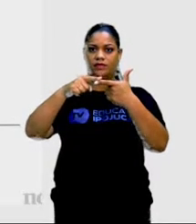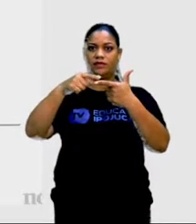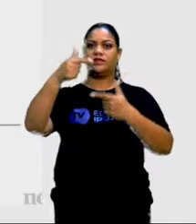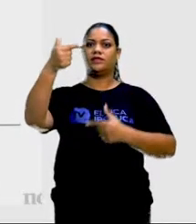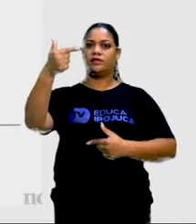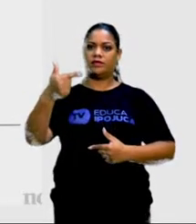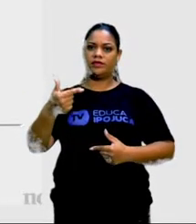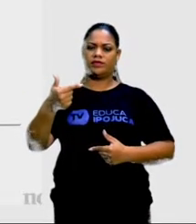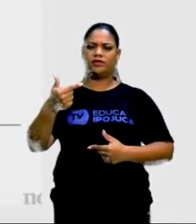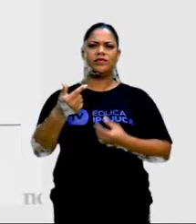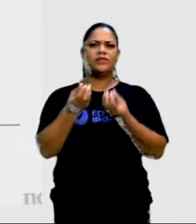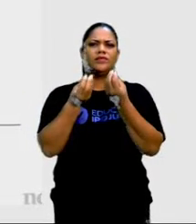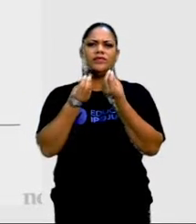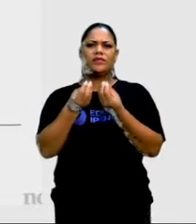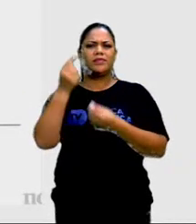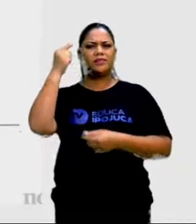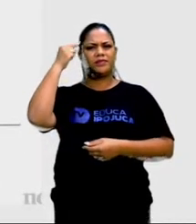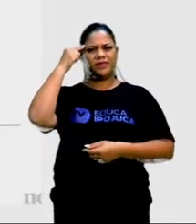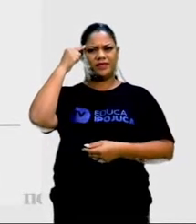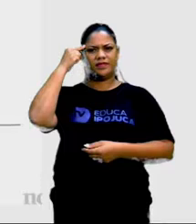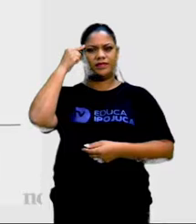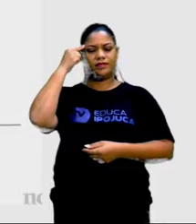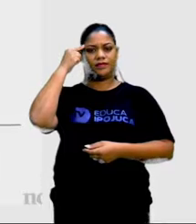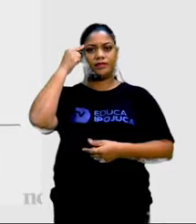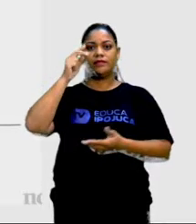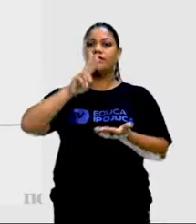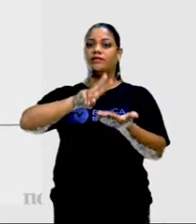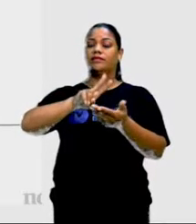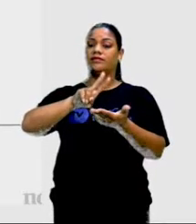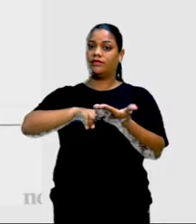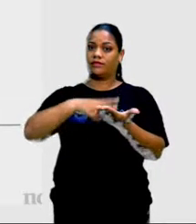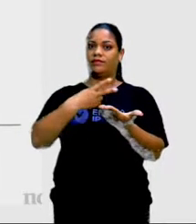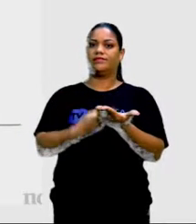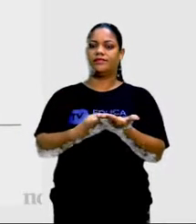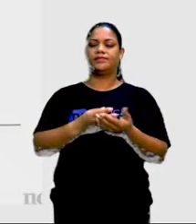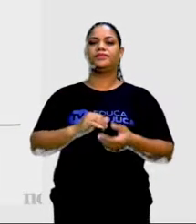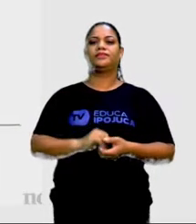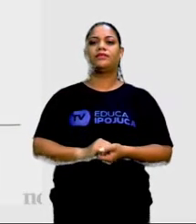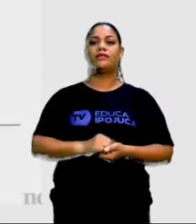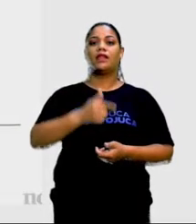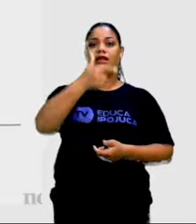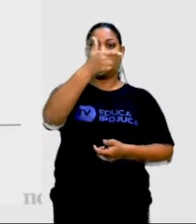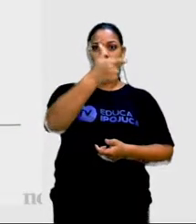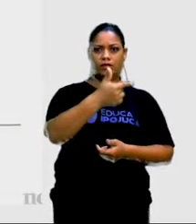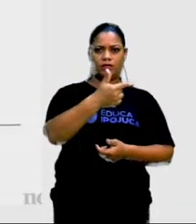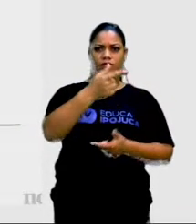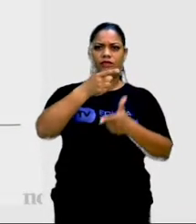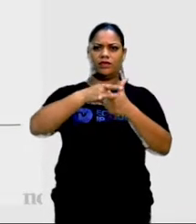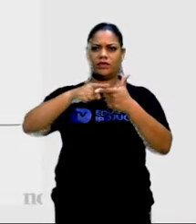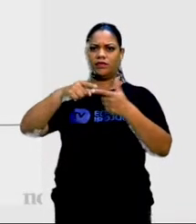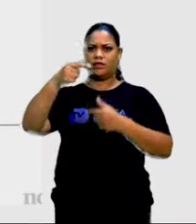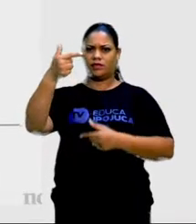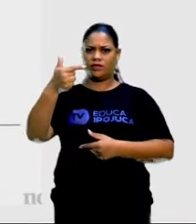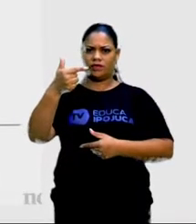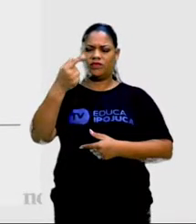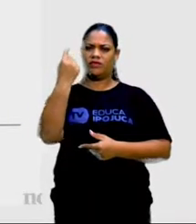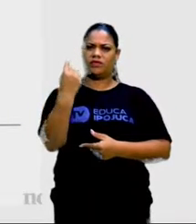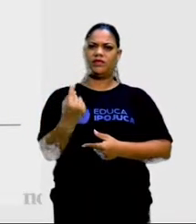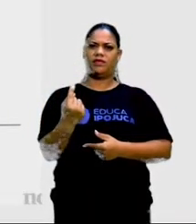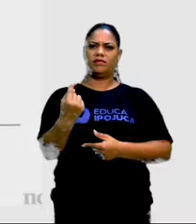2. Como é que eu penso assim? Eu vou multiplicar. Se 2 dividido para 2 eu tenho